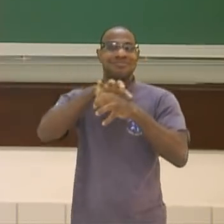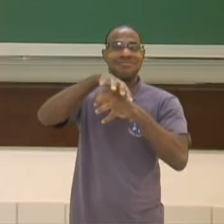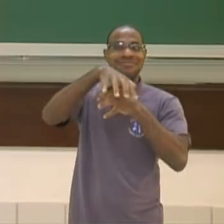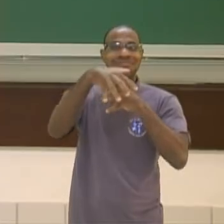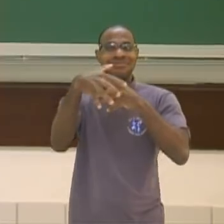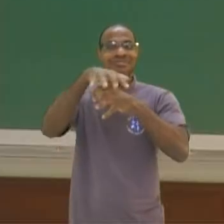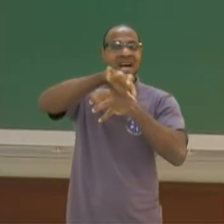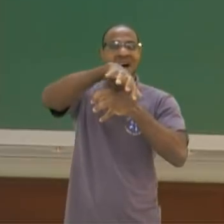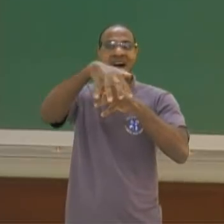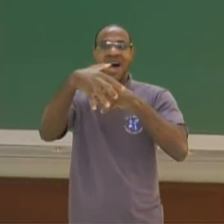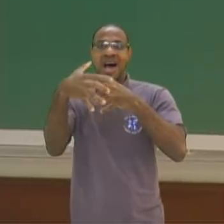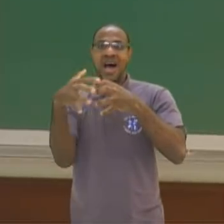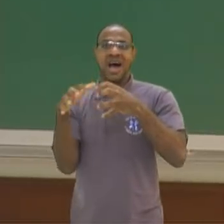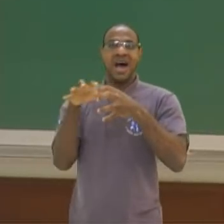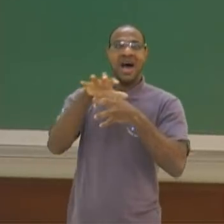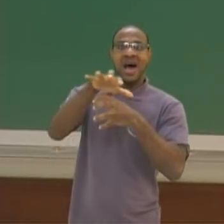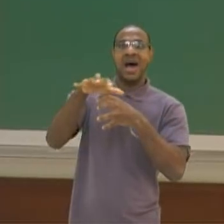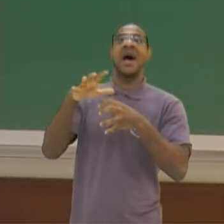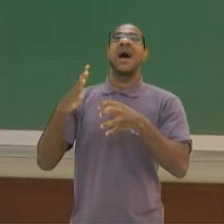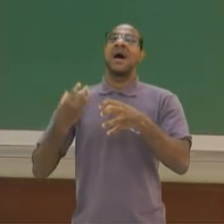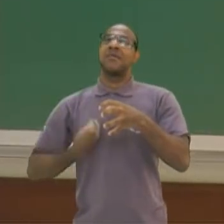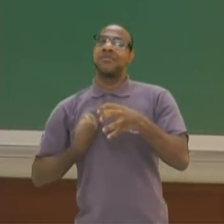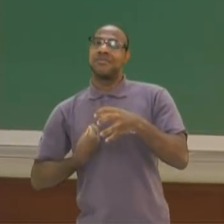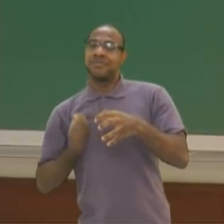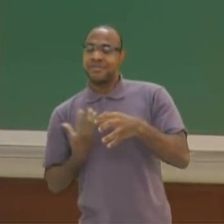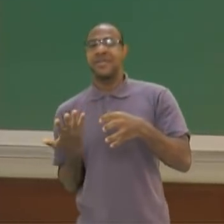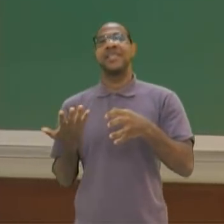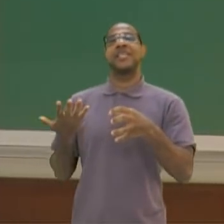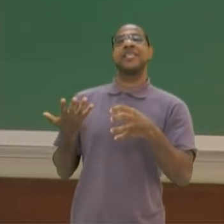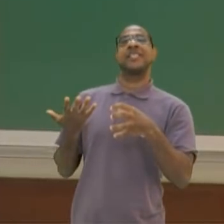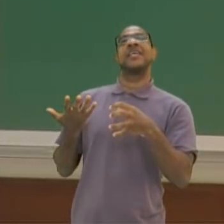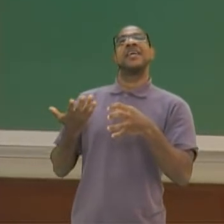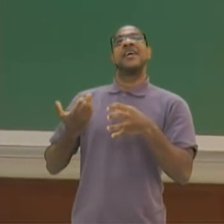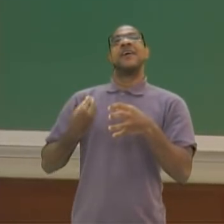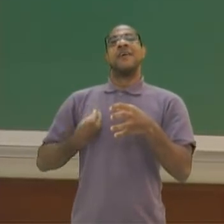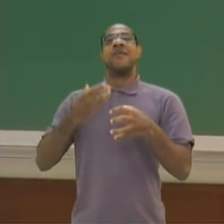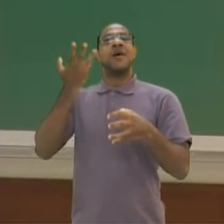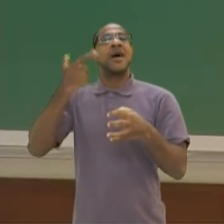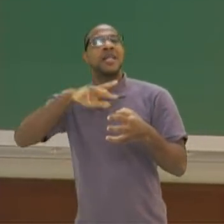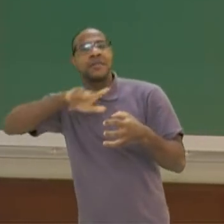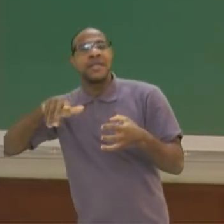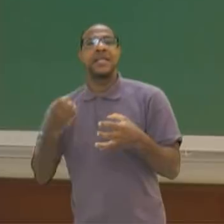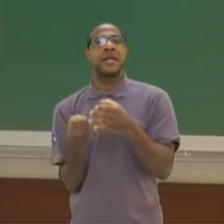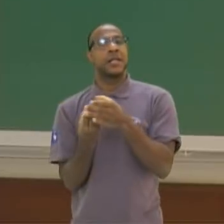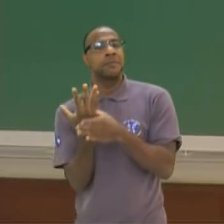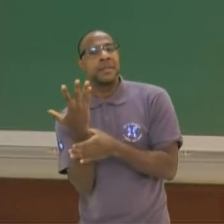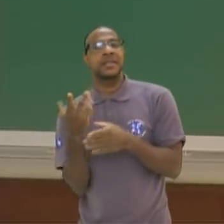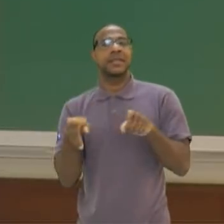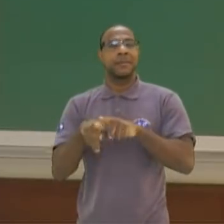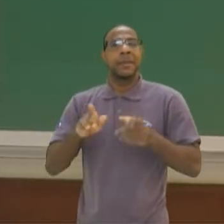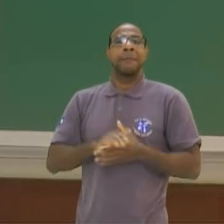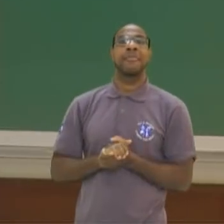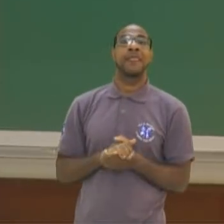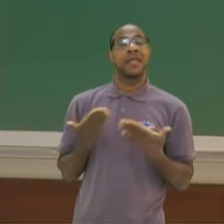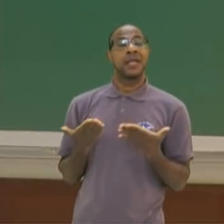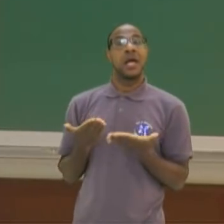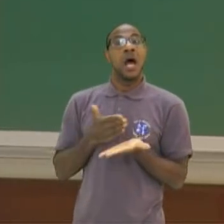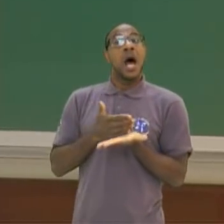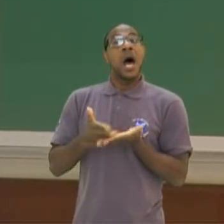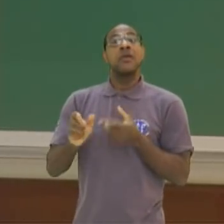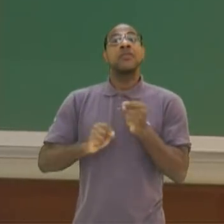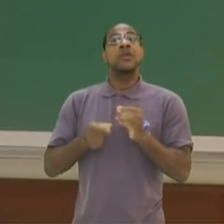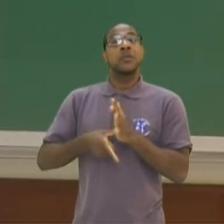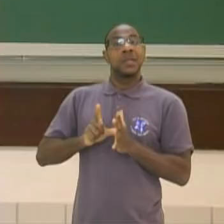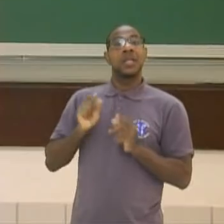que envolve a nossa vida, os seres, os animais e as plantas. Mas antes de começar, vamos para aqueles recadinhos